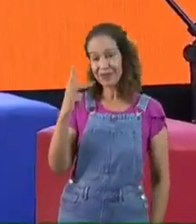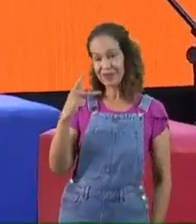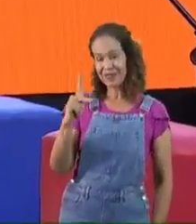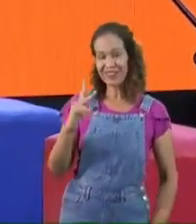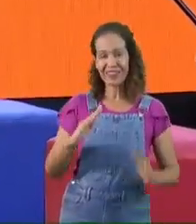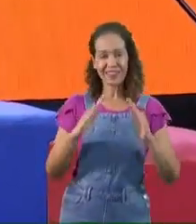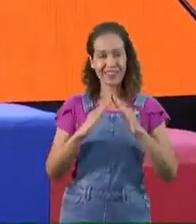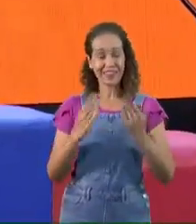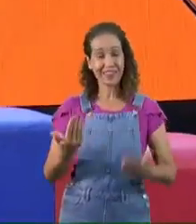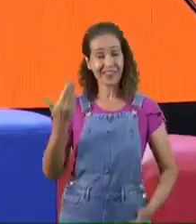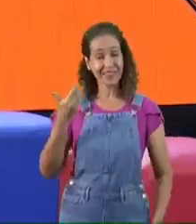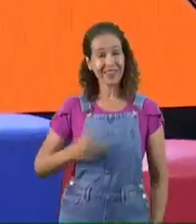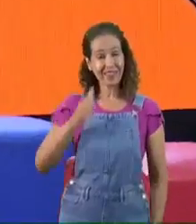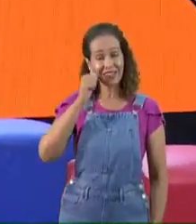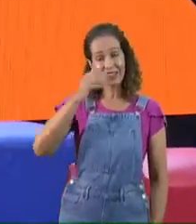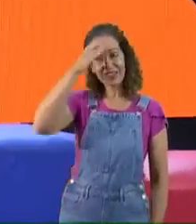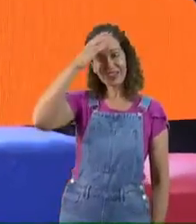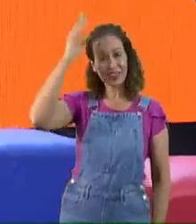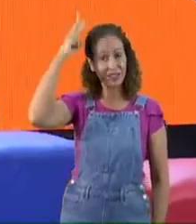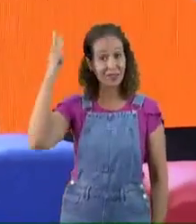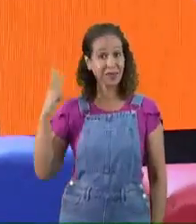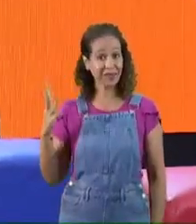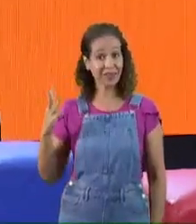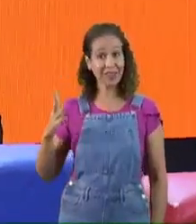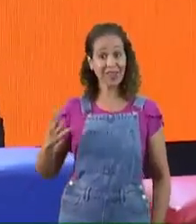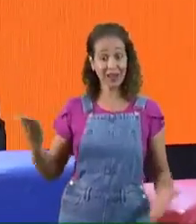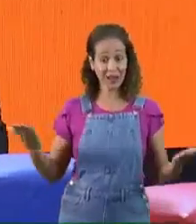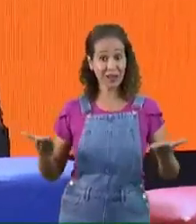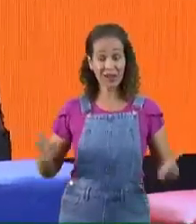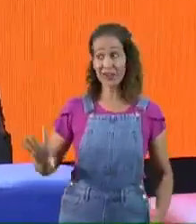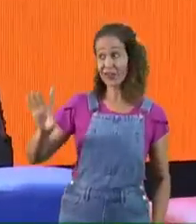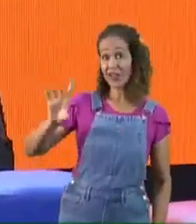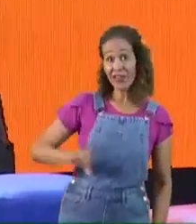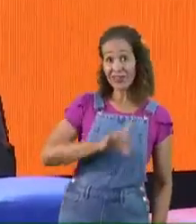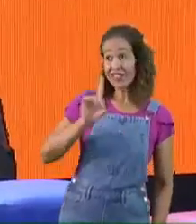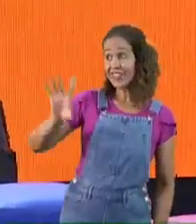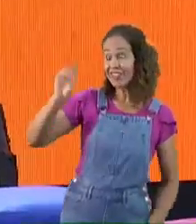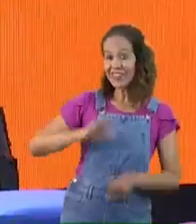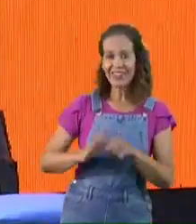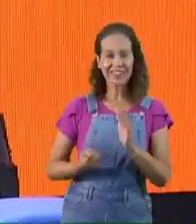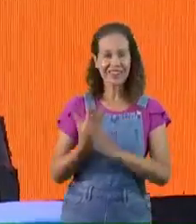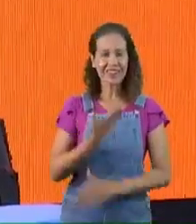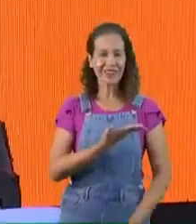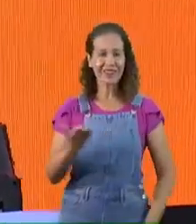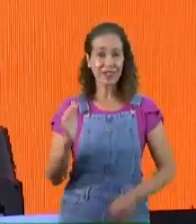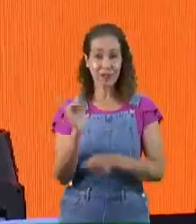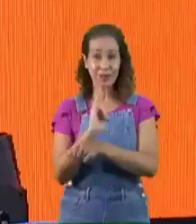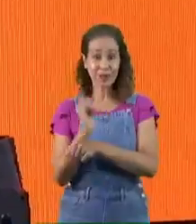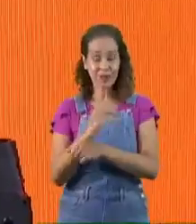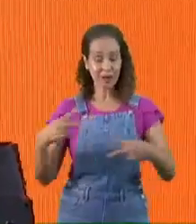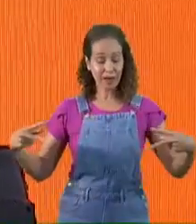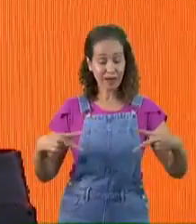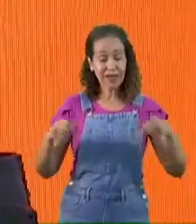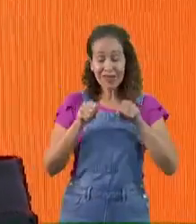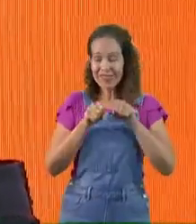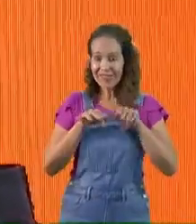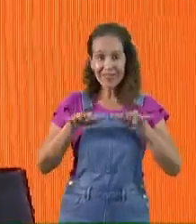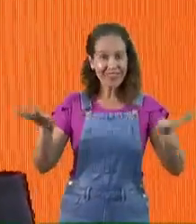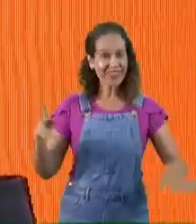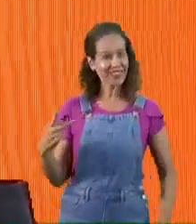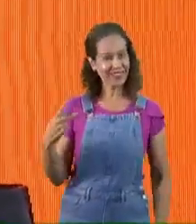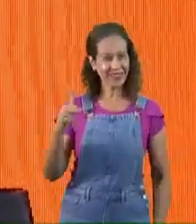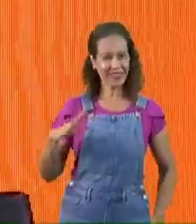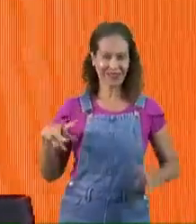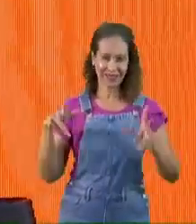Eu sou a tia Marina e este é o dia que o Senhor fez. Você que está aí ligadinho pelo canal do YouTube, compartilhe esse link com todos os seus